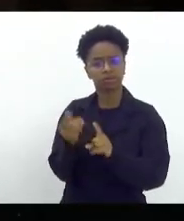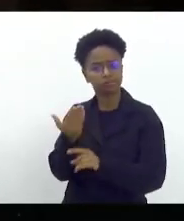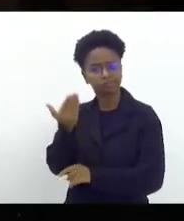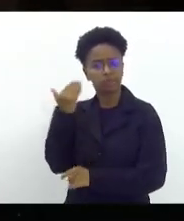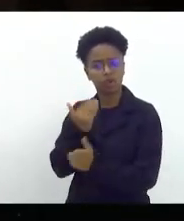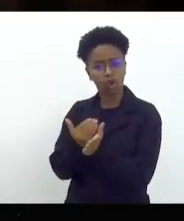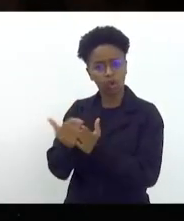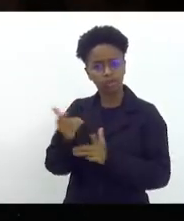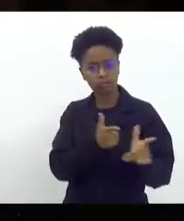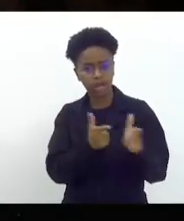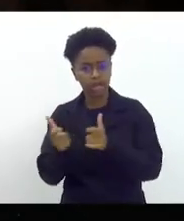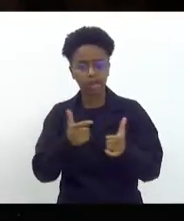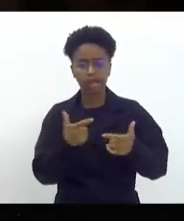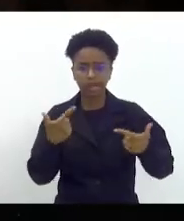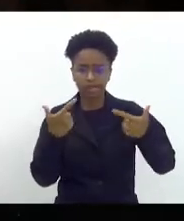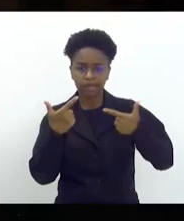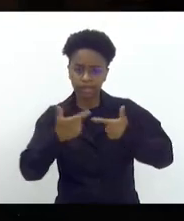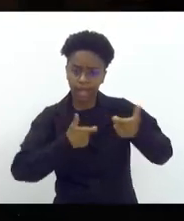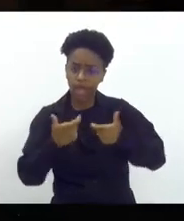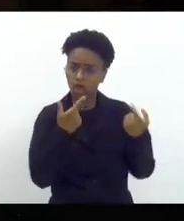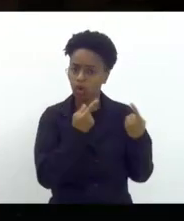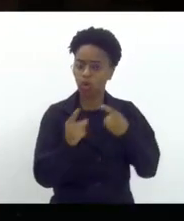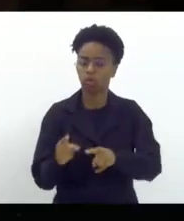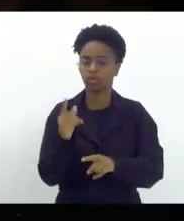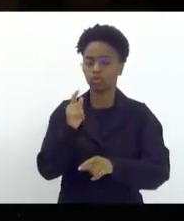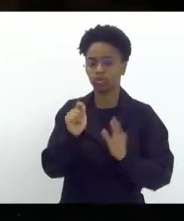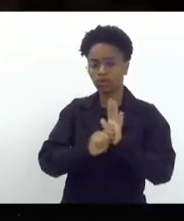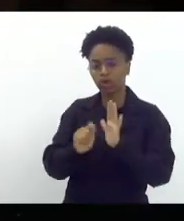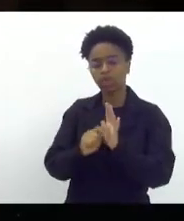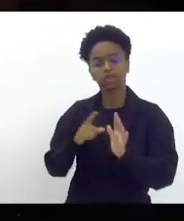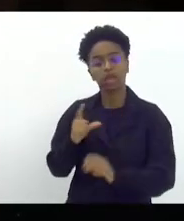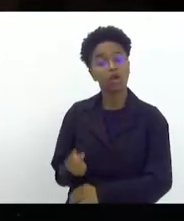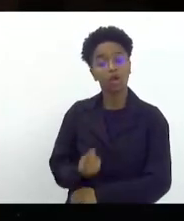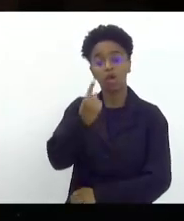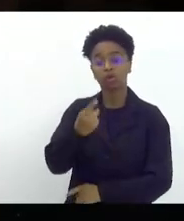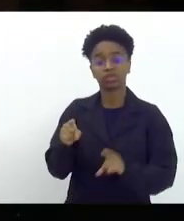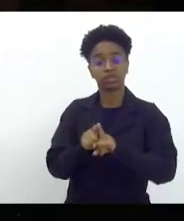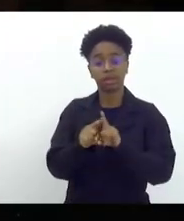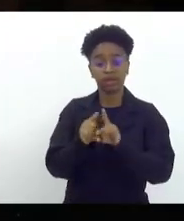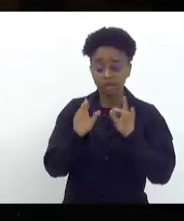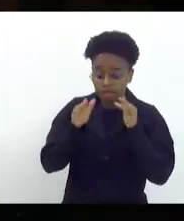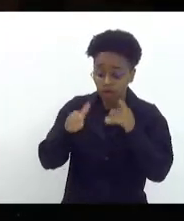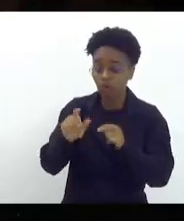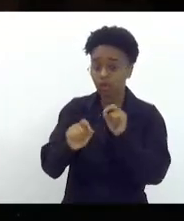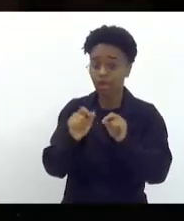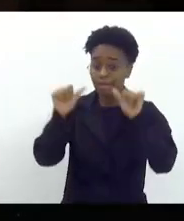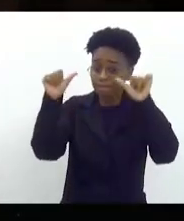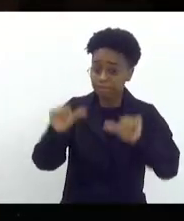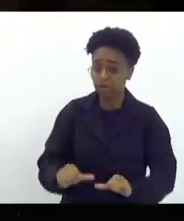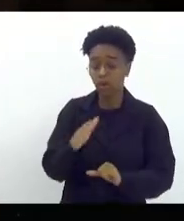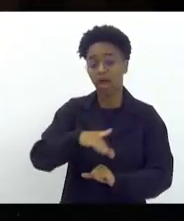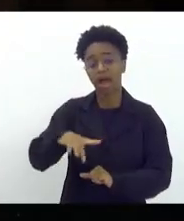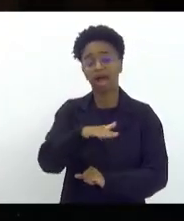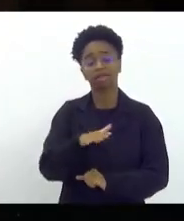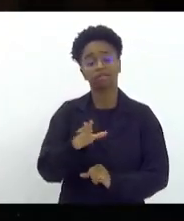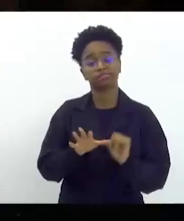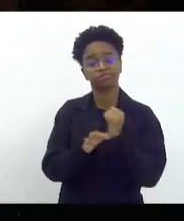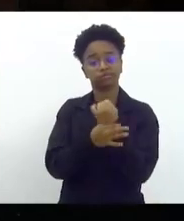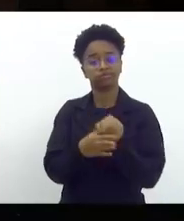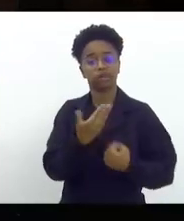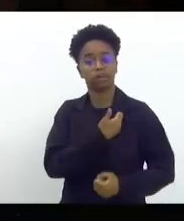nós temos única exclusivamente a piora alarmante dos índices de Segurança Pública